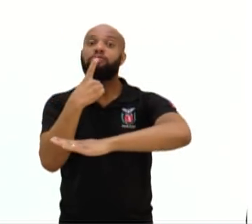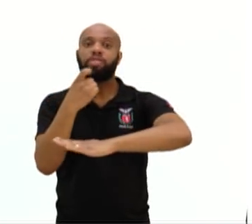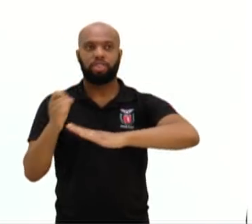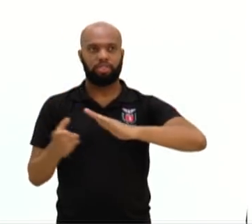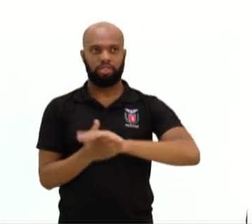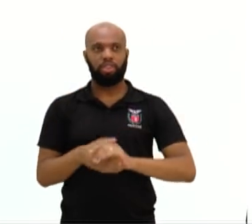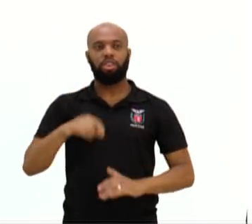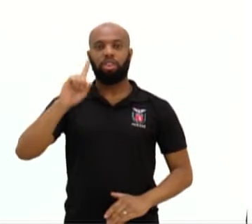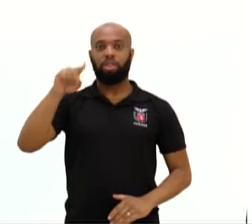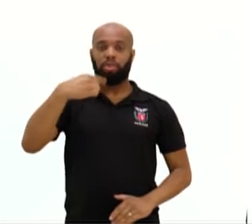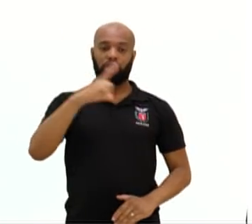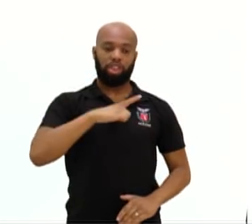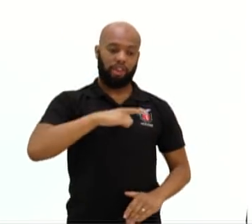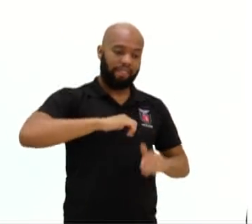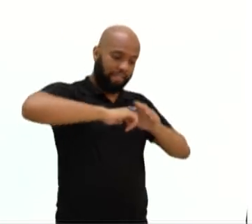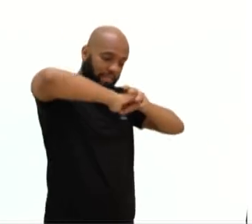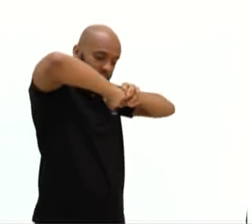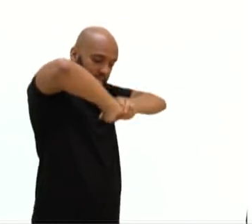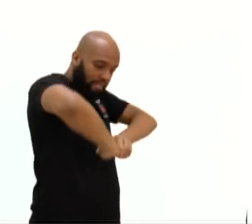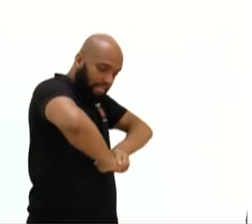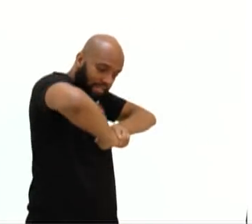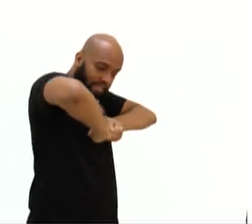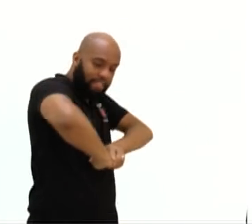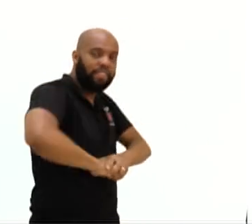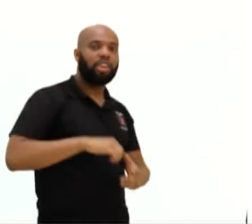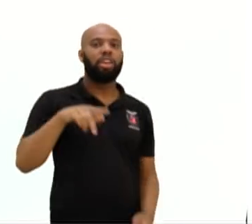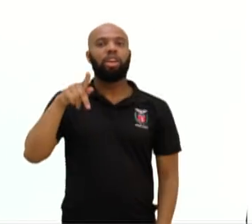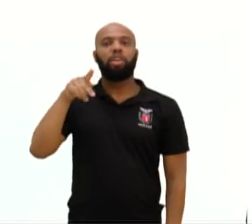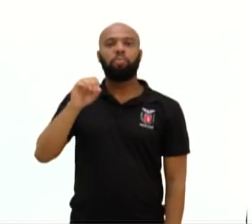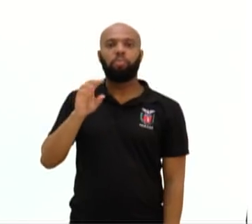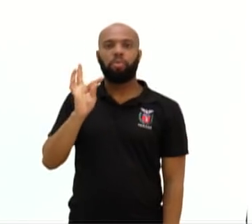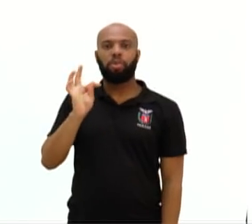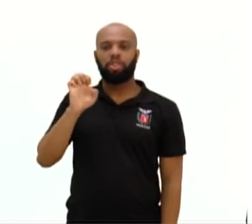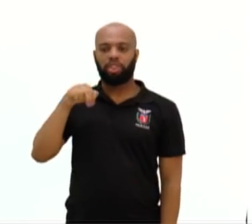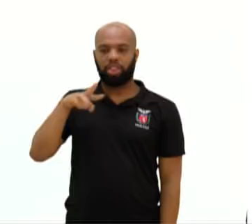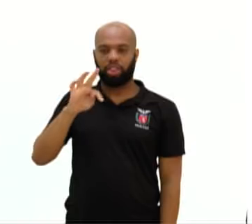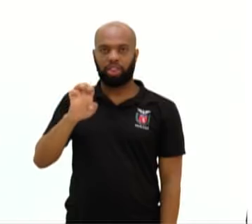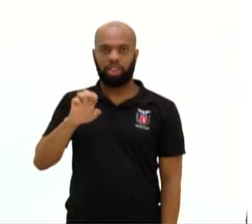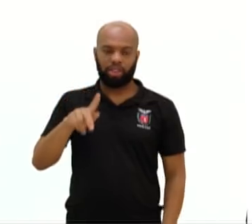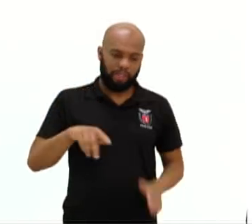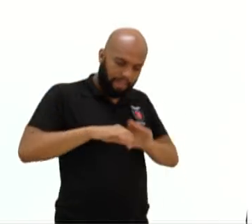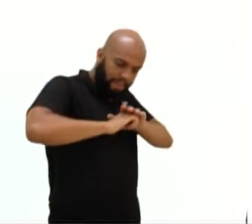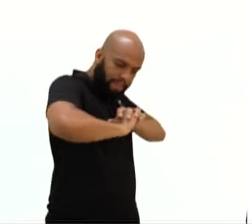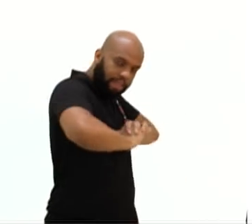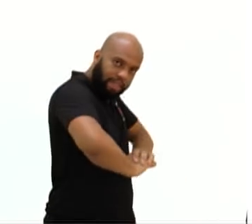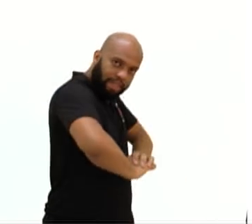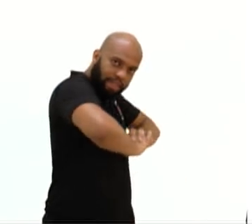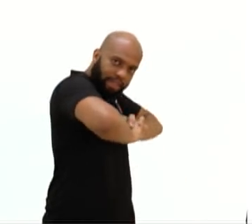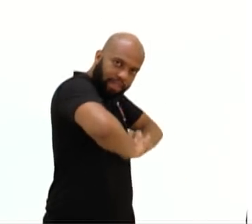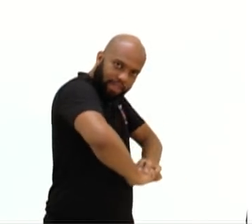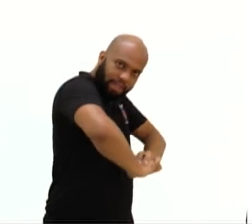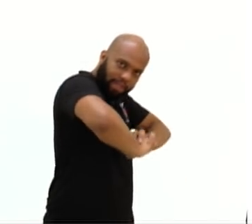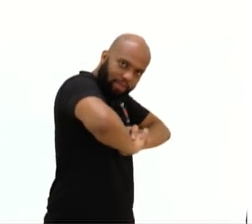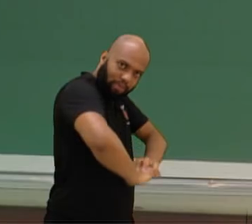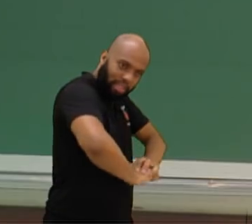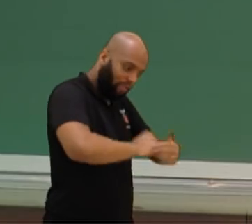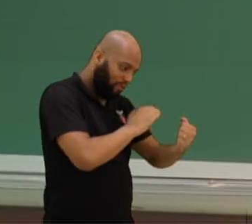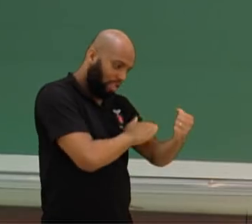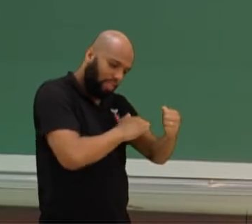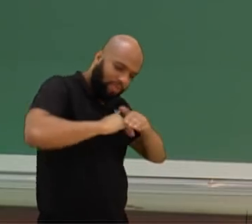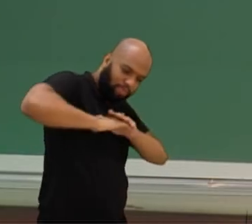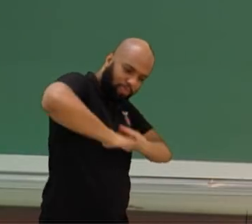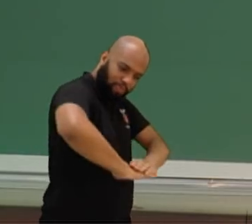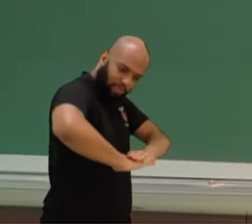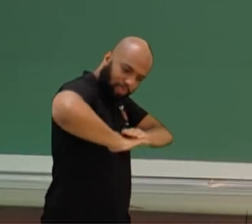a força potente, que é a força que está agindo na alavanca, que está sendo impressa na